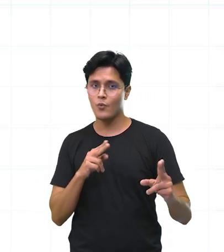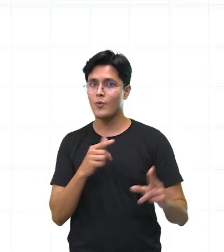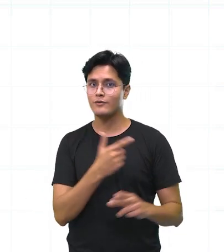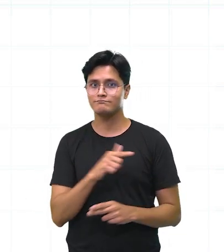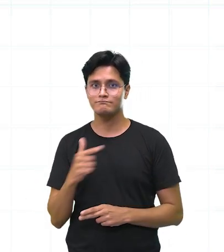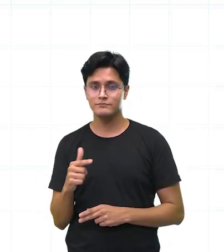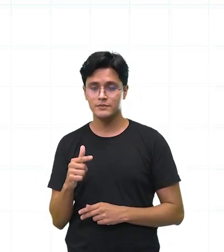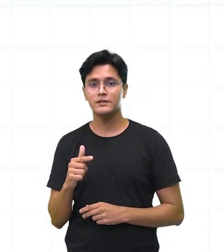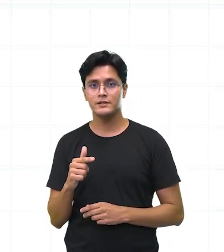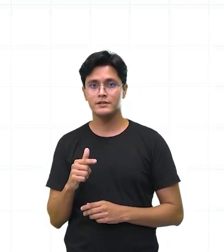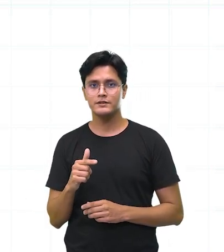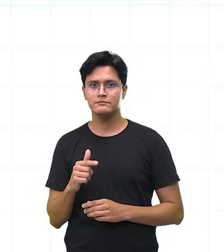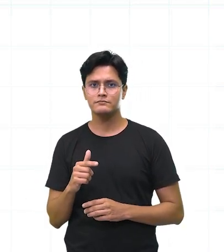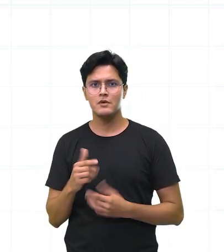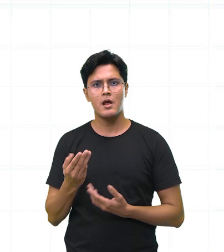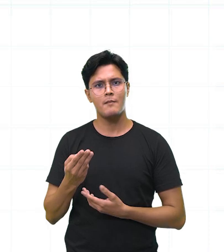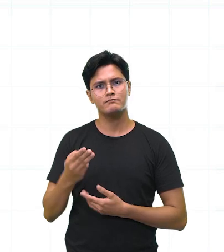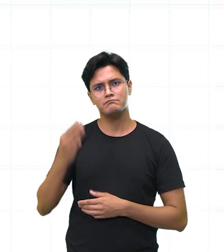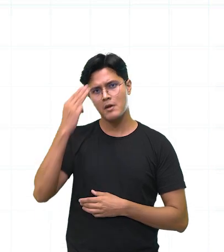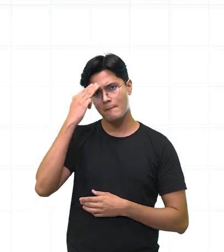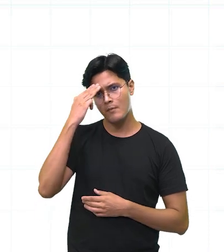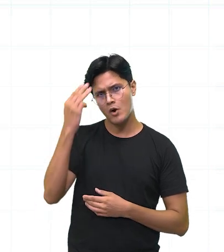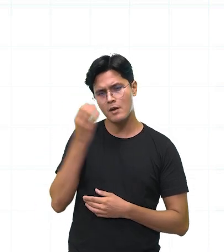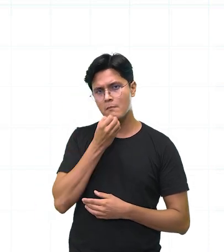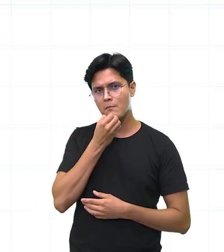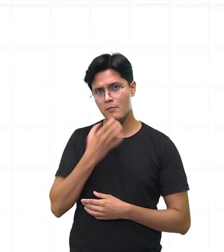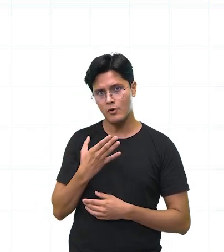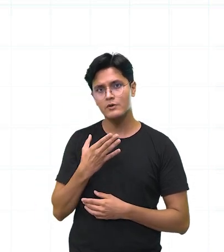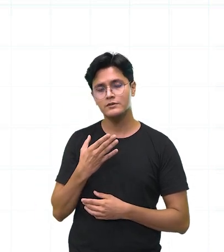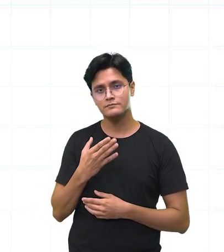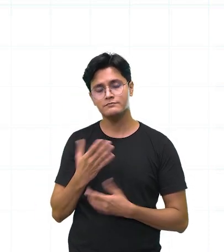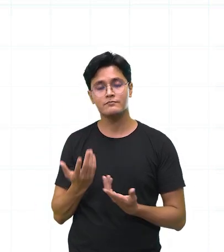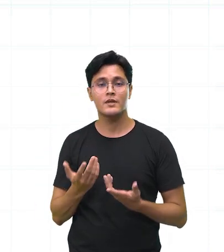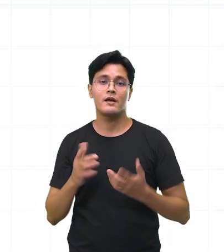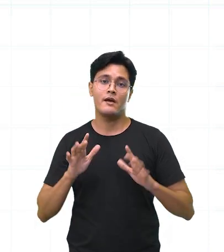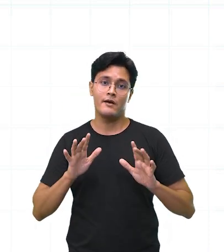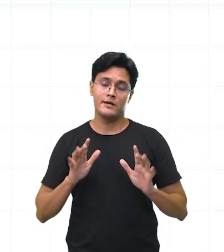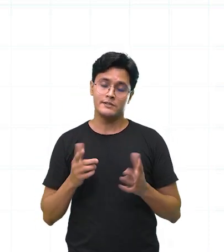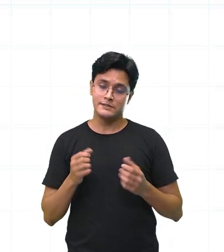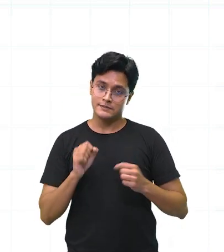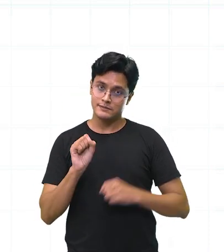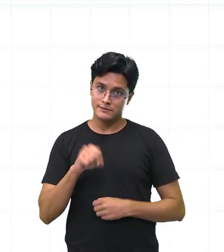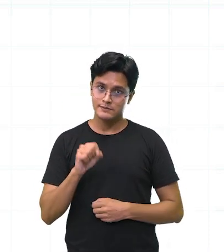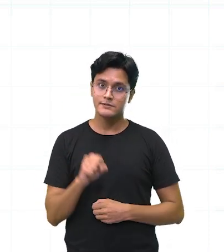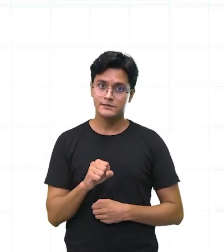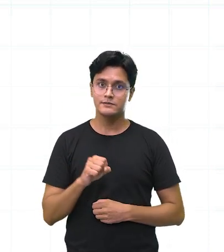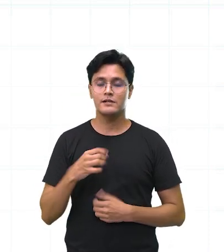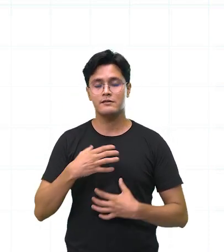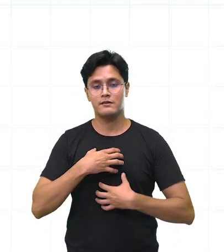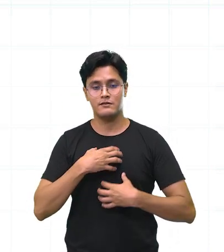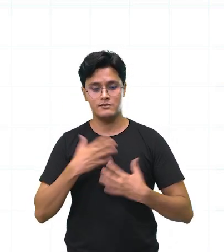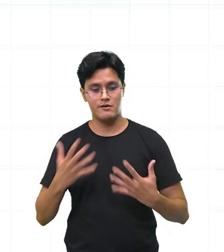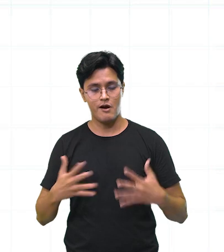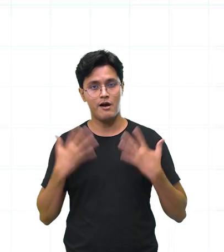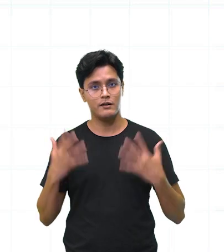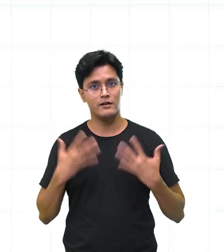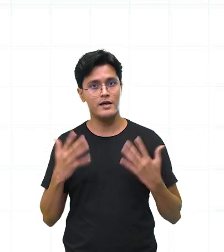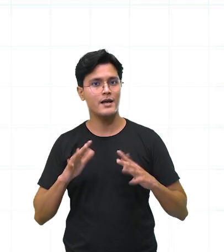boa? Apesar de trazer uma alegria para ele, mas ele vê que ele não teve a mesma infância. Talvez